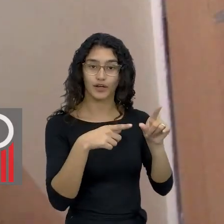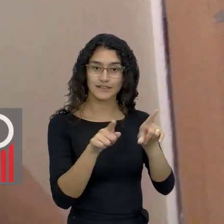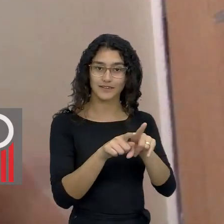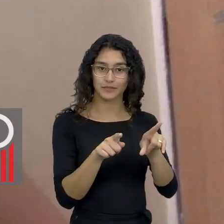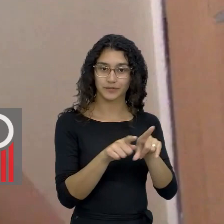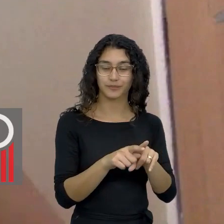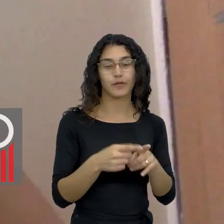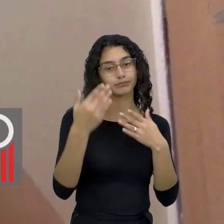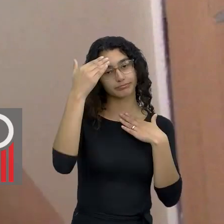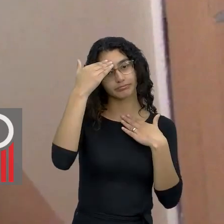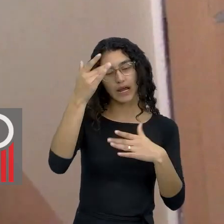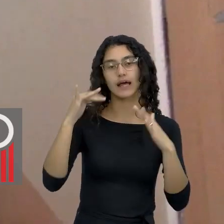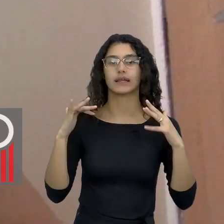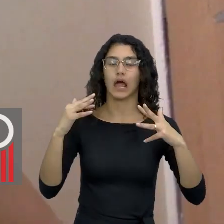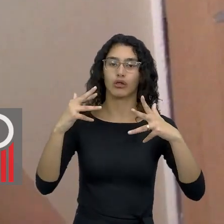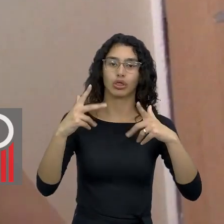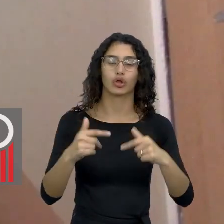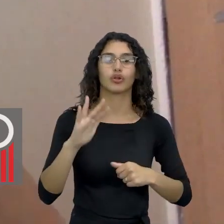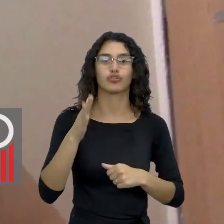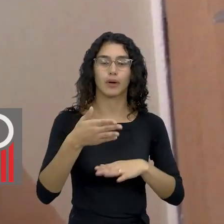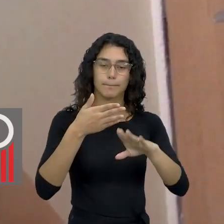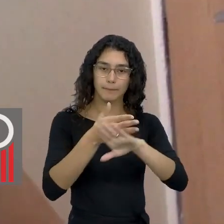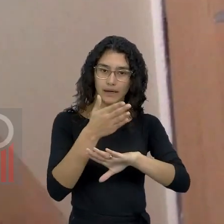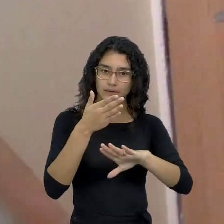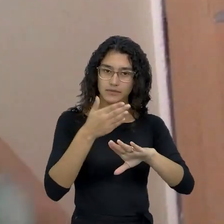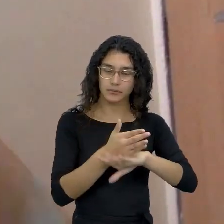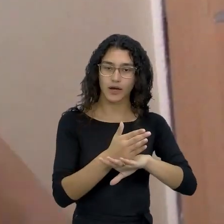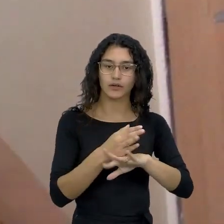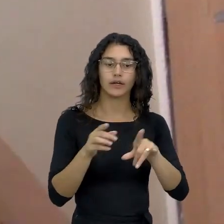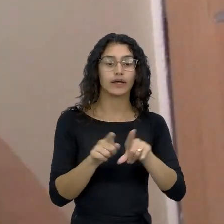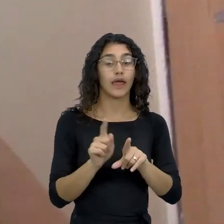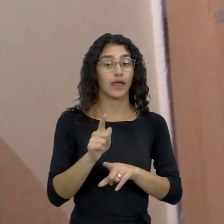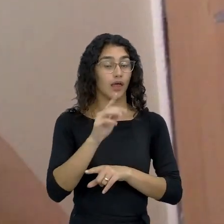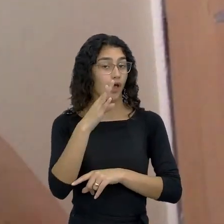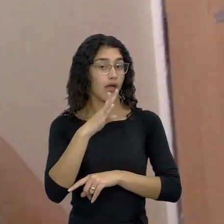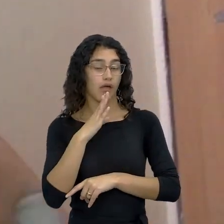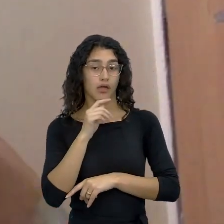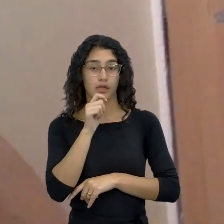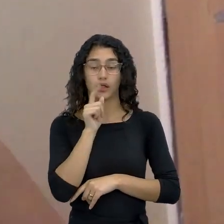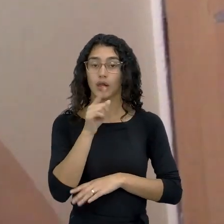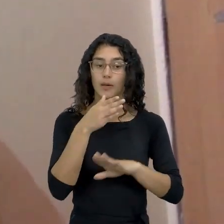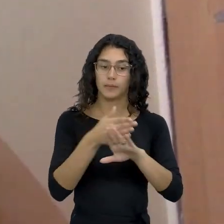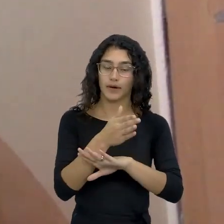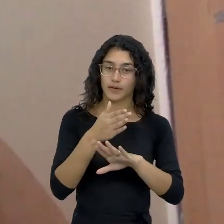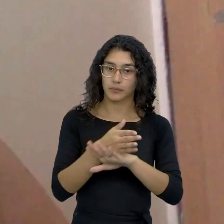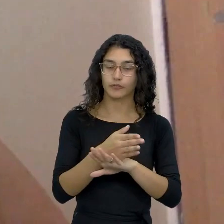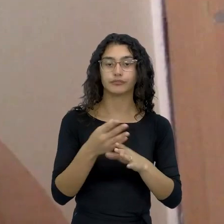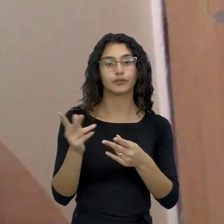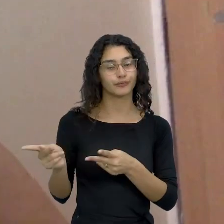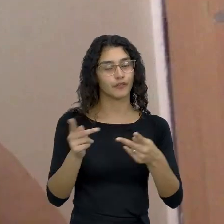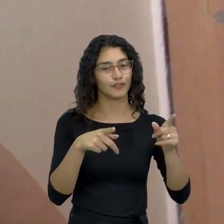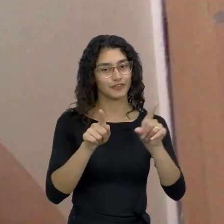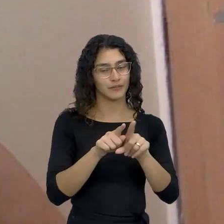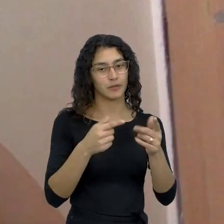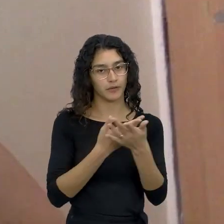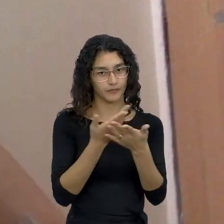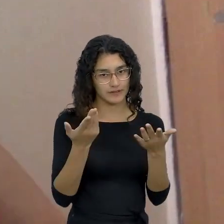Então, muito obrigada a todos que já participaram e quem não participou, fica o convite,